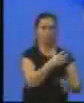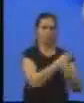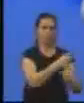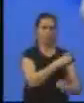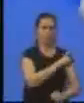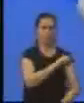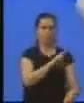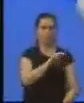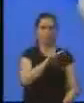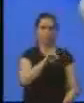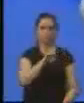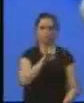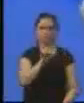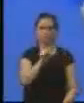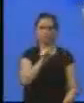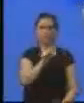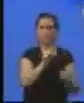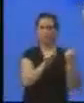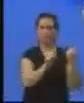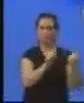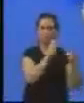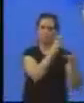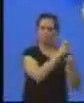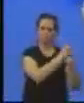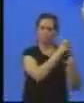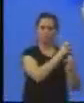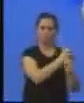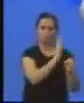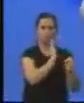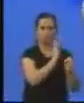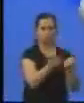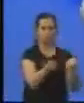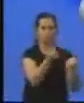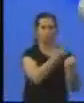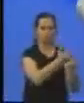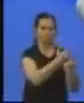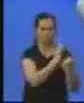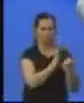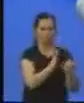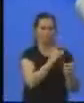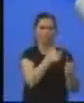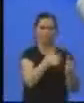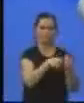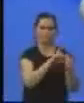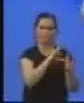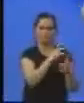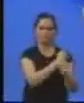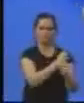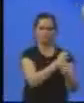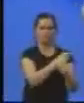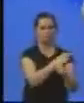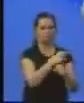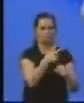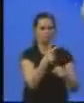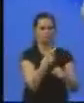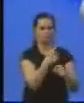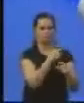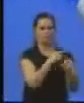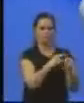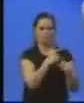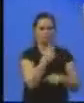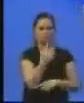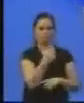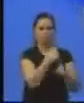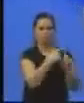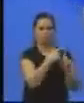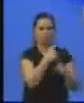derivada em 1. Quando eu faço essa conta, eu vou substituir já na função derivada, naquela que eu já fiz a conta. Menos 2 vezes 1